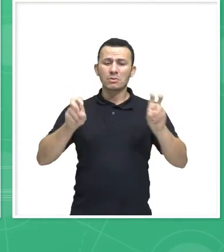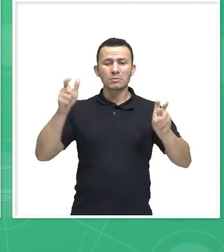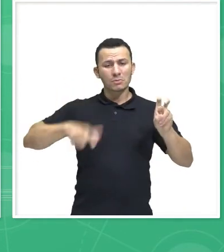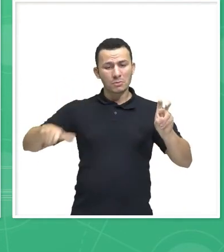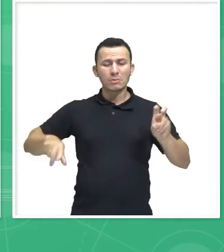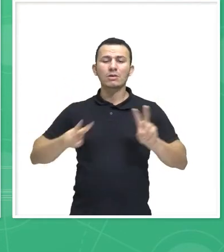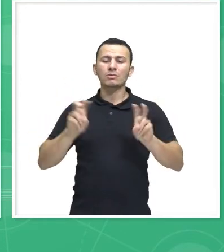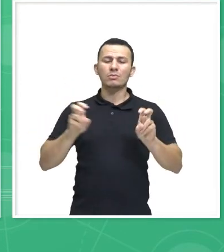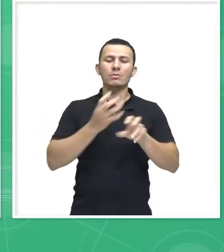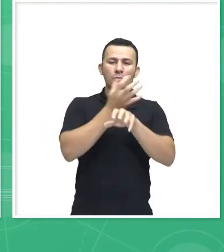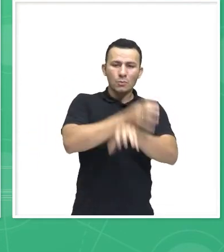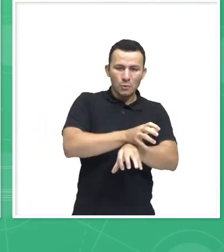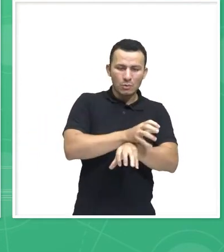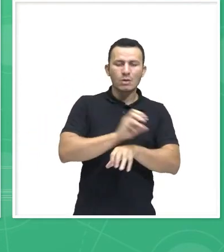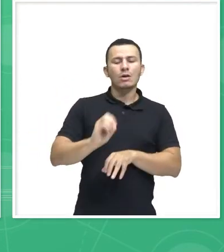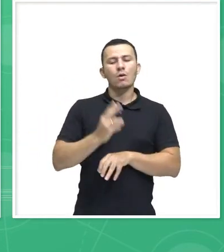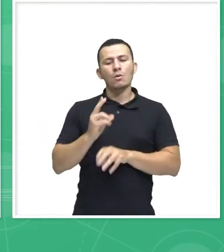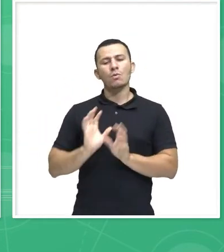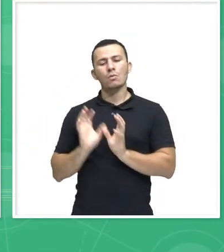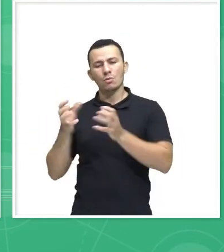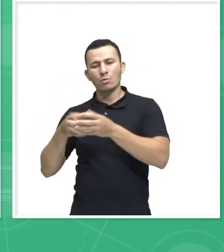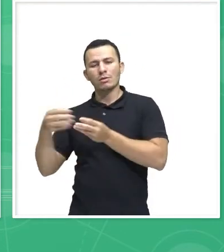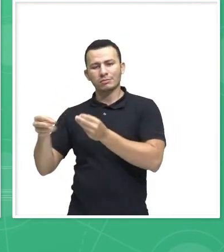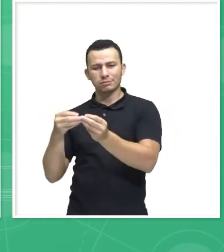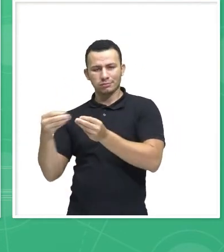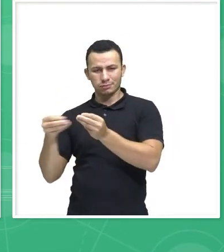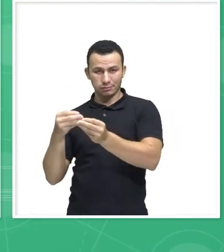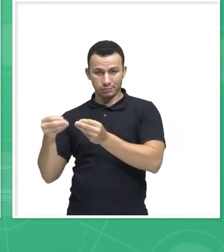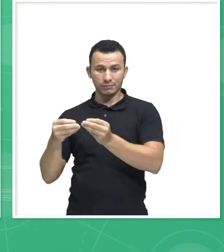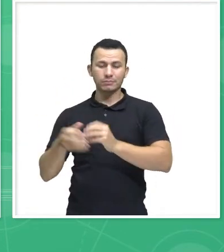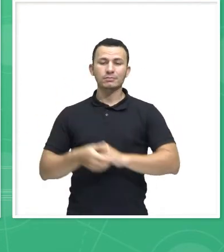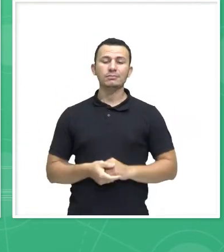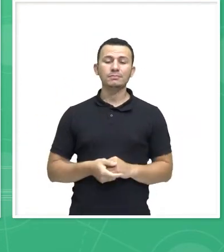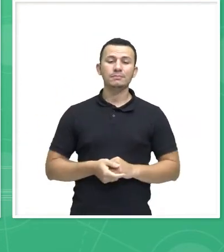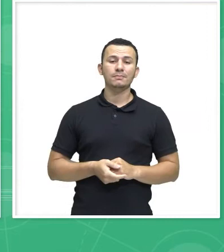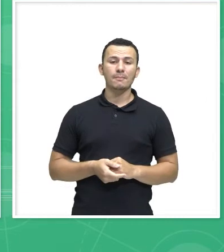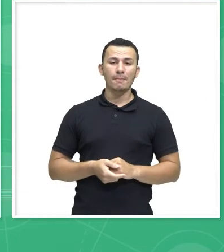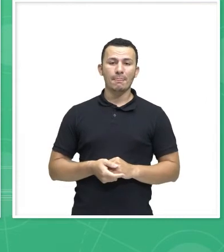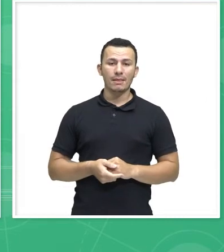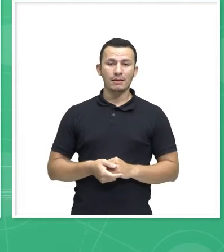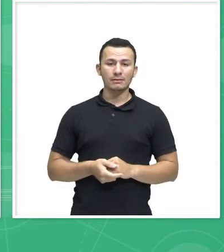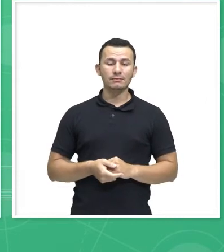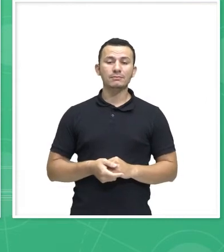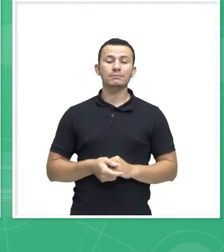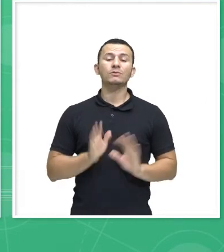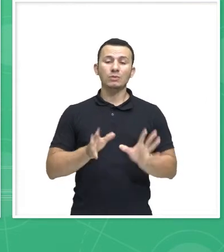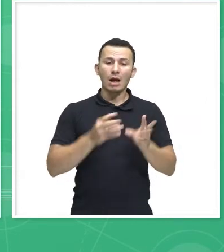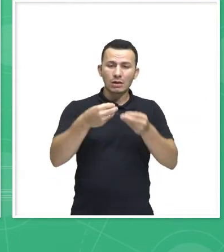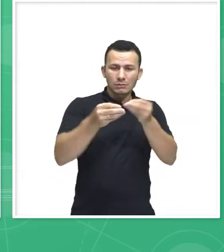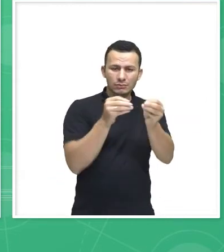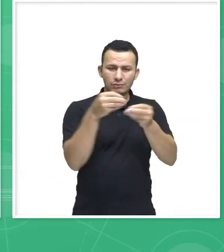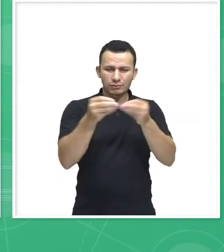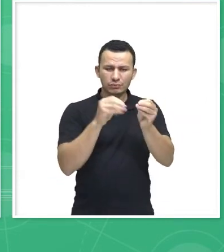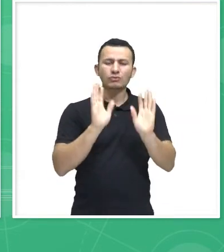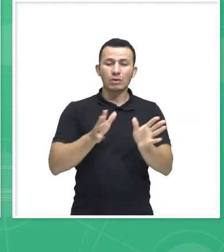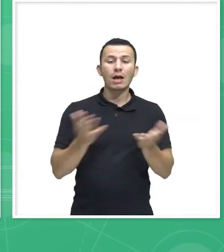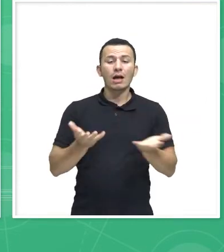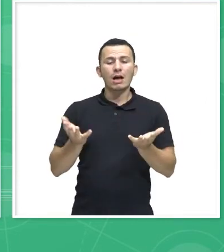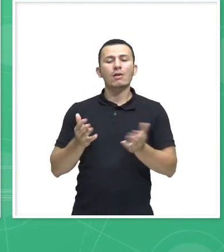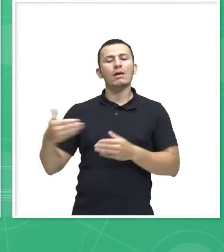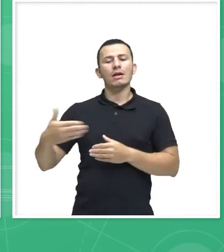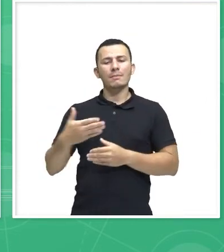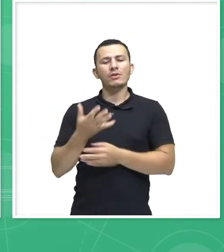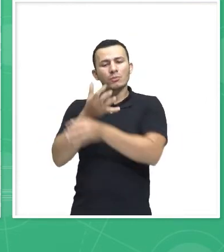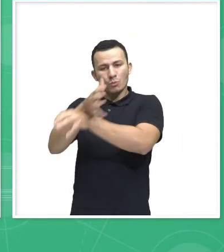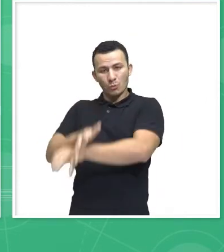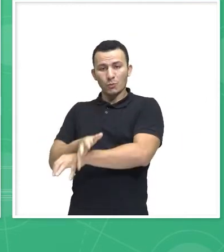não é tanto ósseos quanto o agora são os peixes ósseos que a gente vai observar vimos aí condrycthies agora vamos ver sobre os peixes ósseos